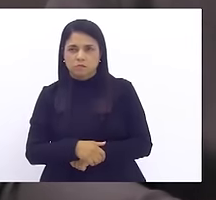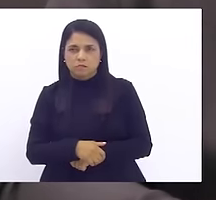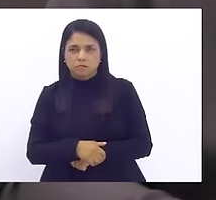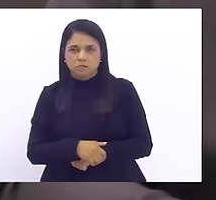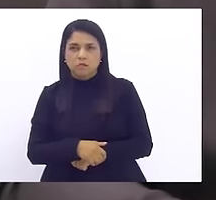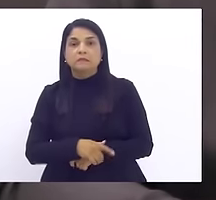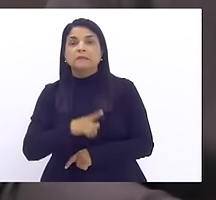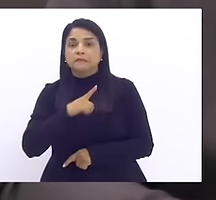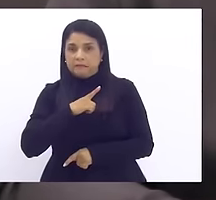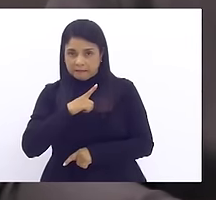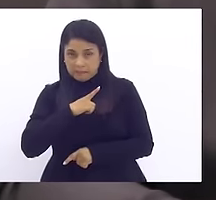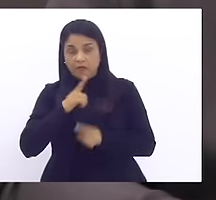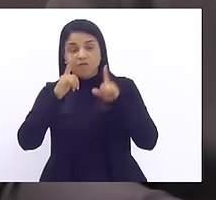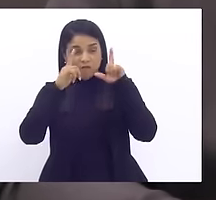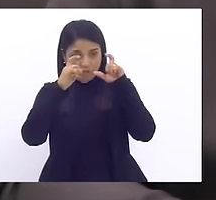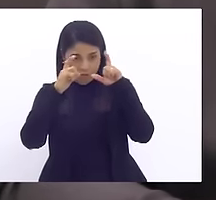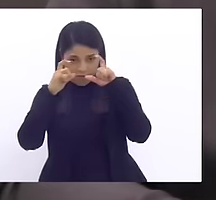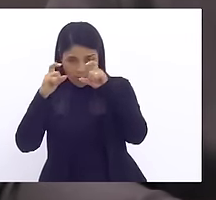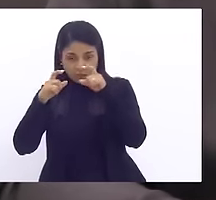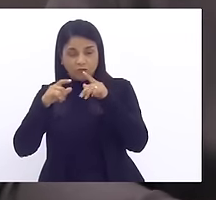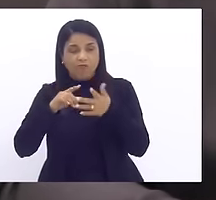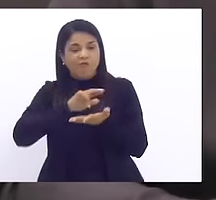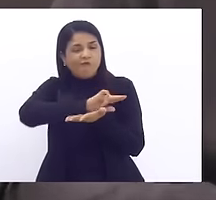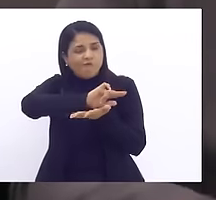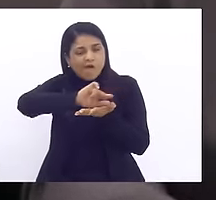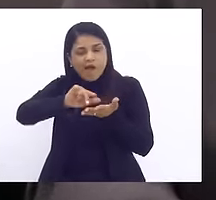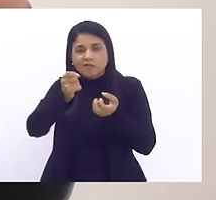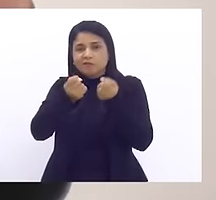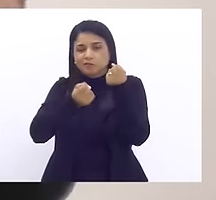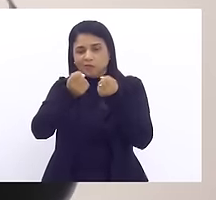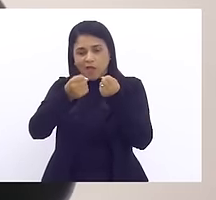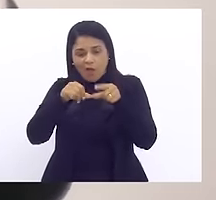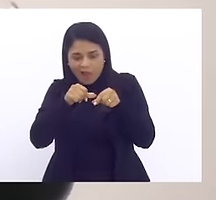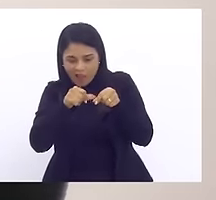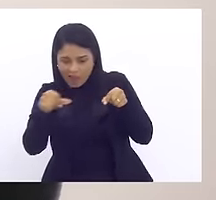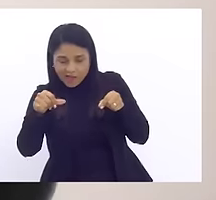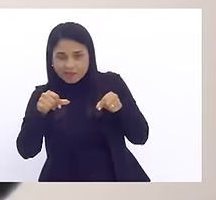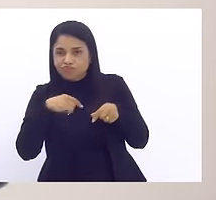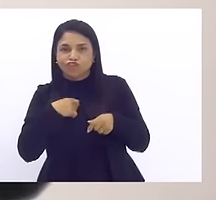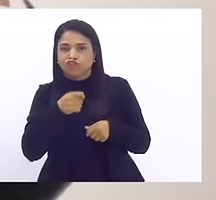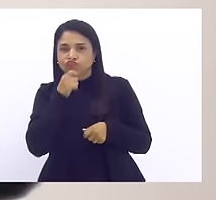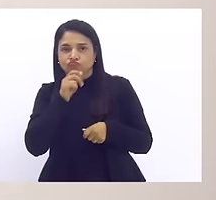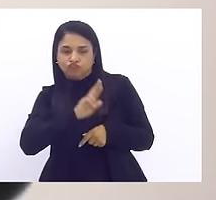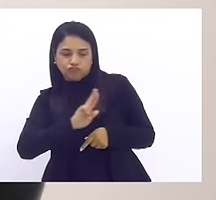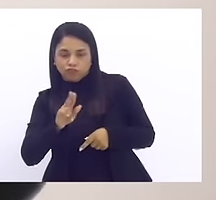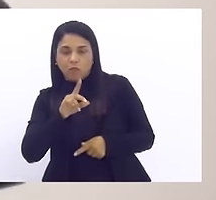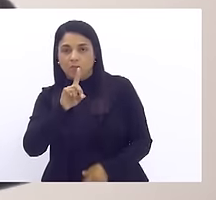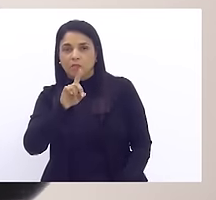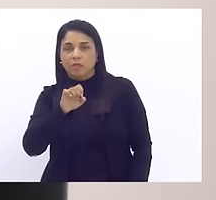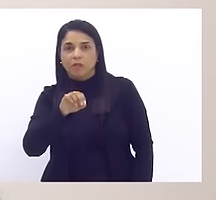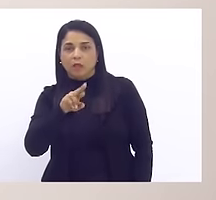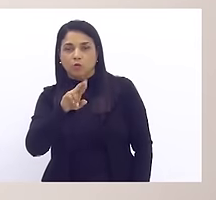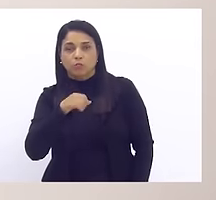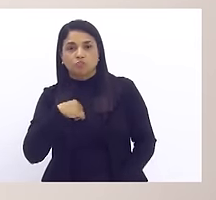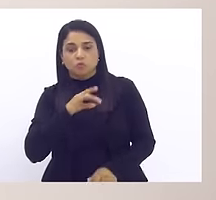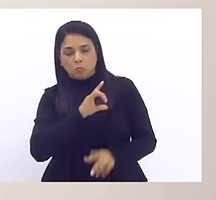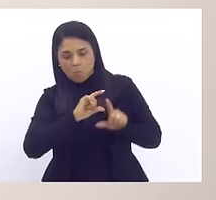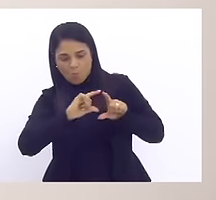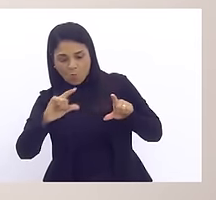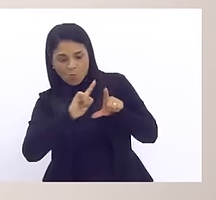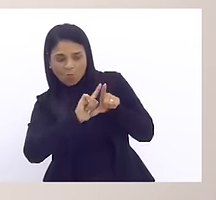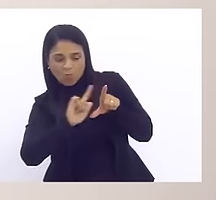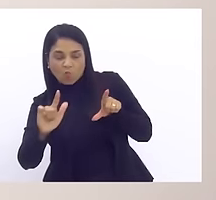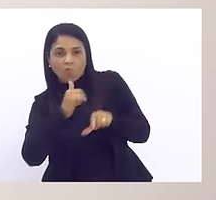dezenas de fotos de carros lacrados sem a tarja do Detro todo em branco só com a numeração